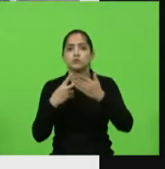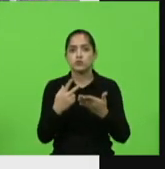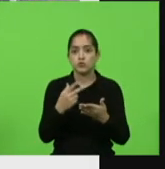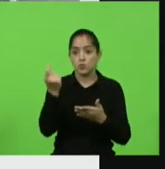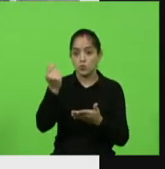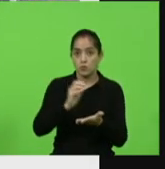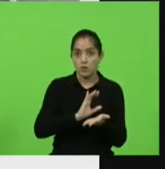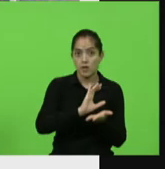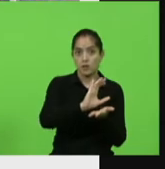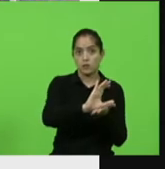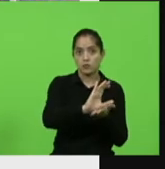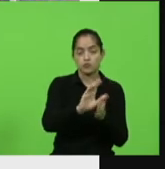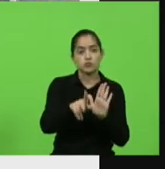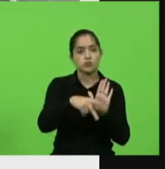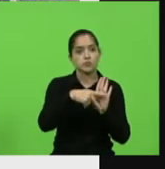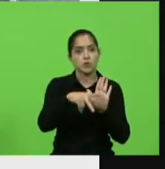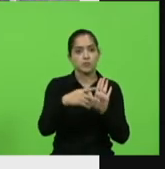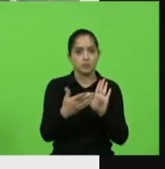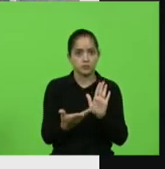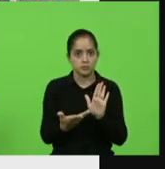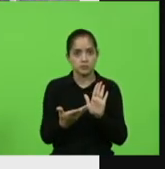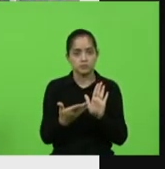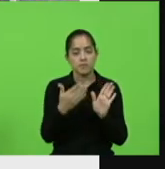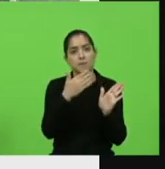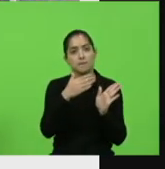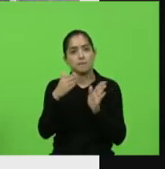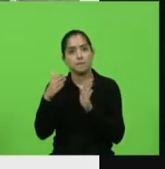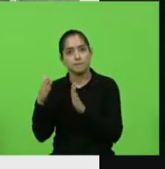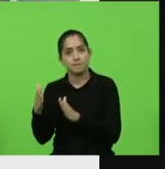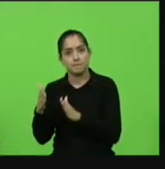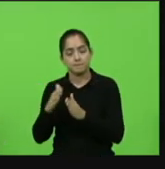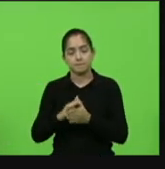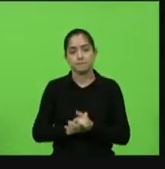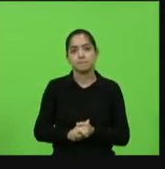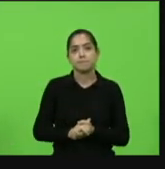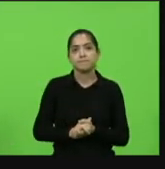recursos próprios. Posso a próxima matéria?